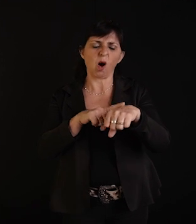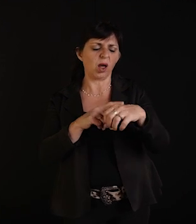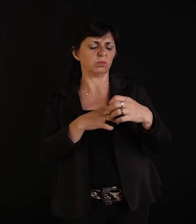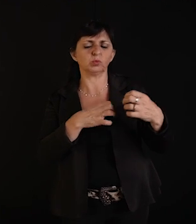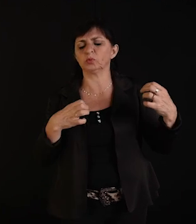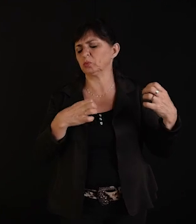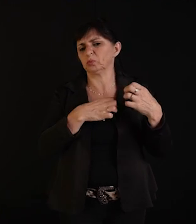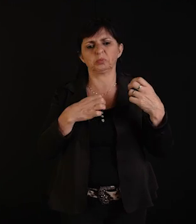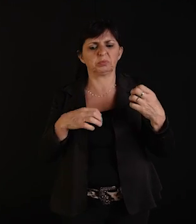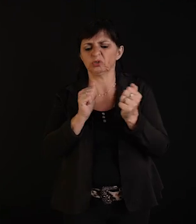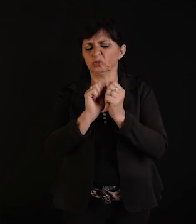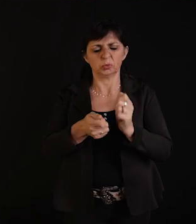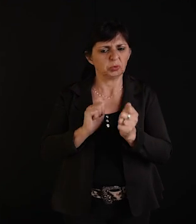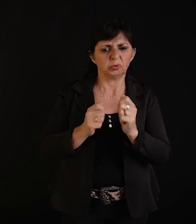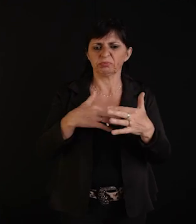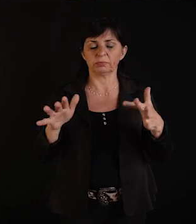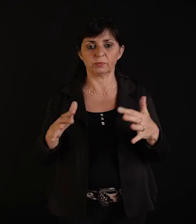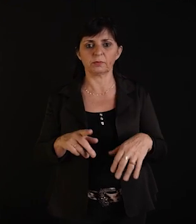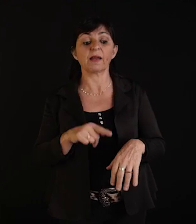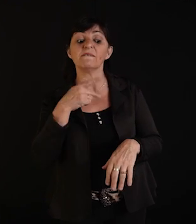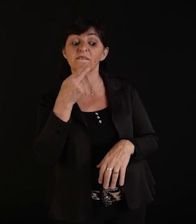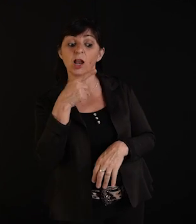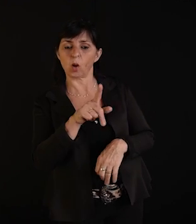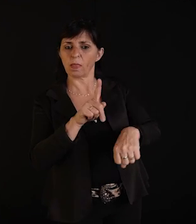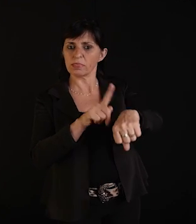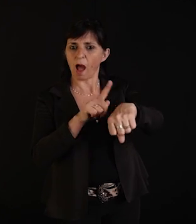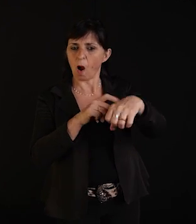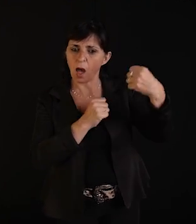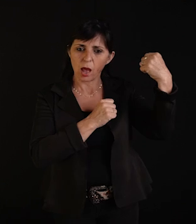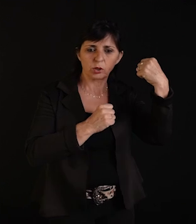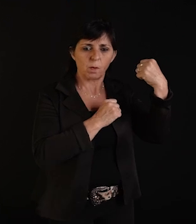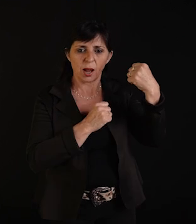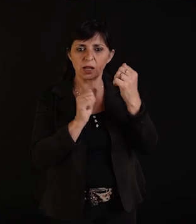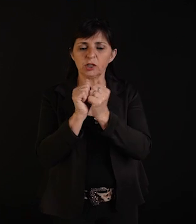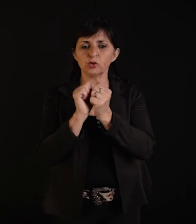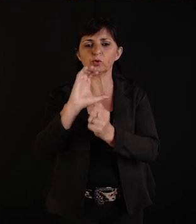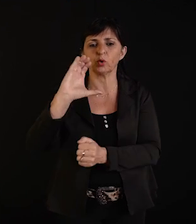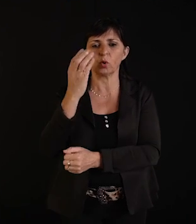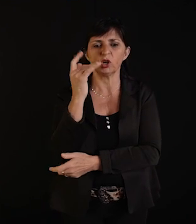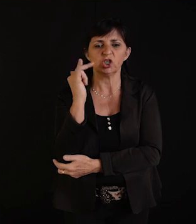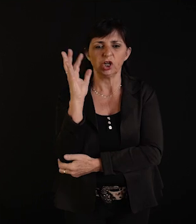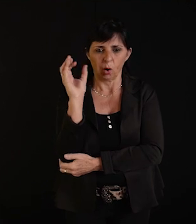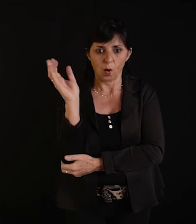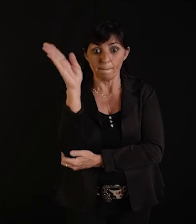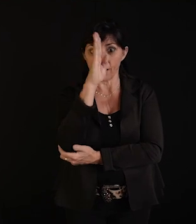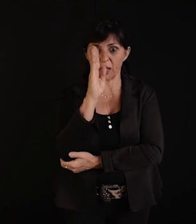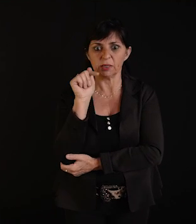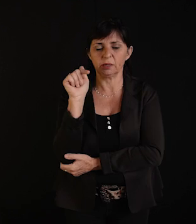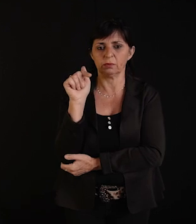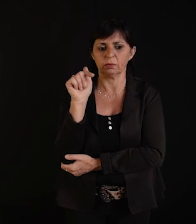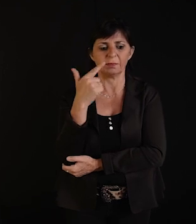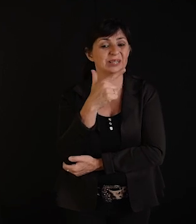Gildo falou: "Olha, na hora do baile, tu dá uma tocada também ali, na hora do Chico Brasil." Eu falei: "Tá, tudo bem." Só que não tinha